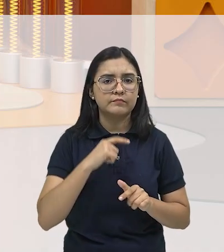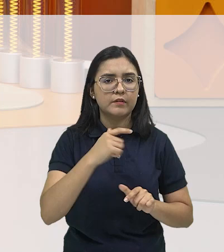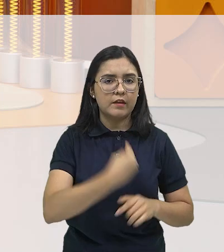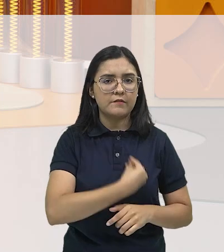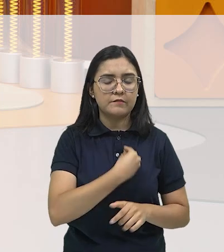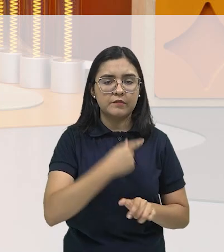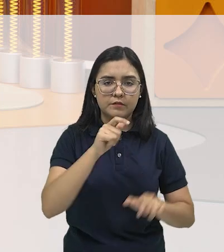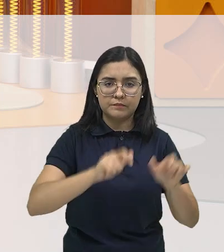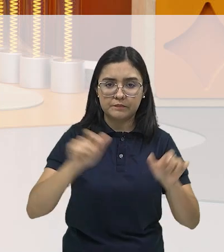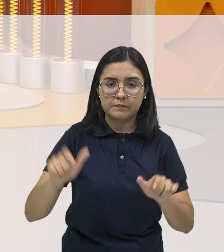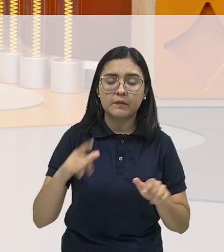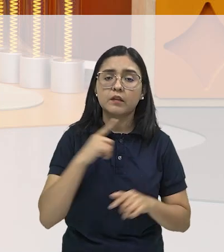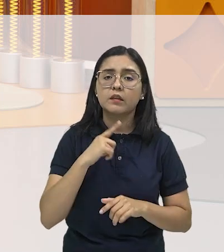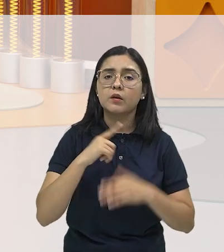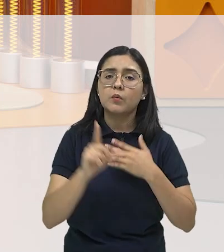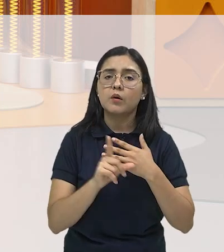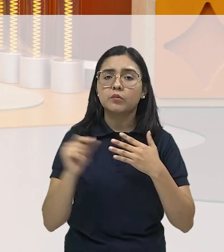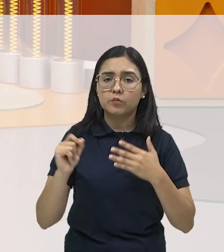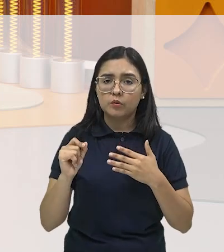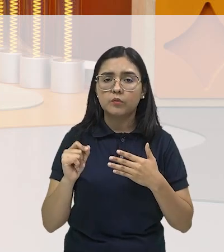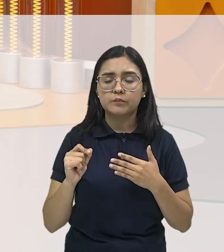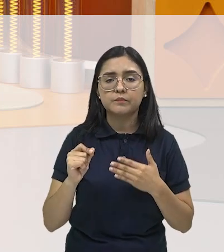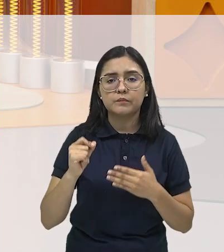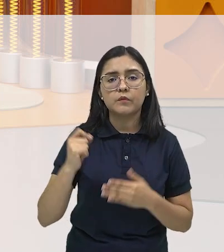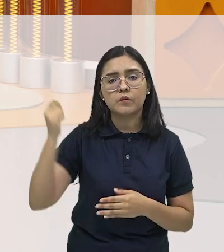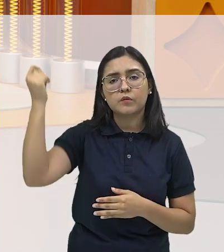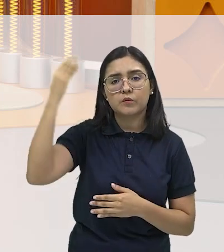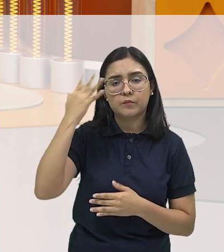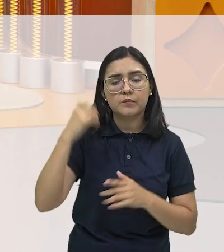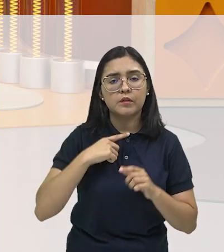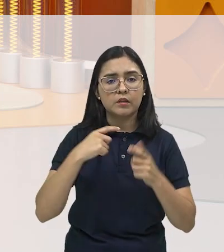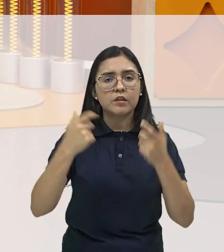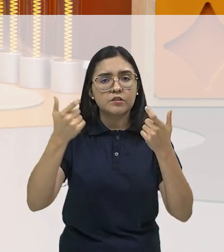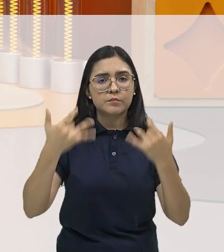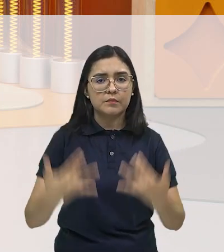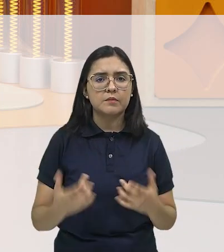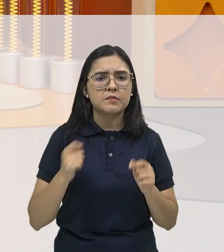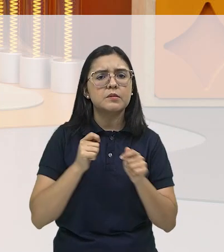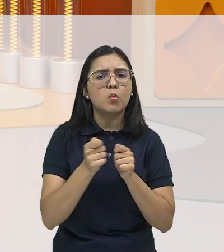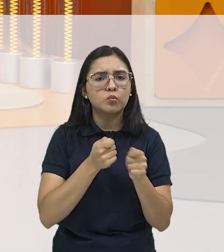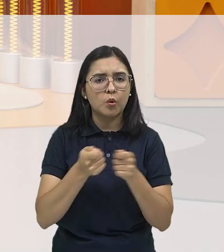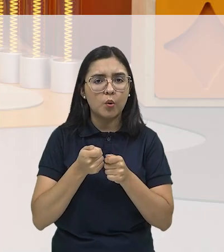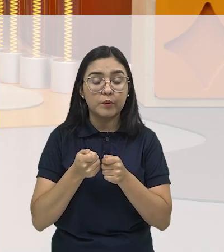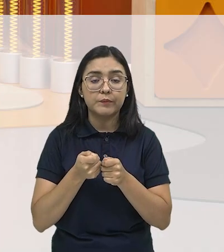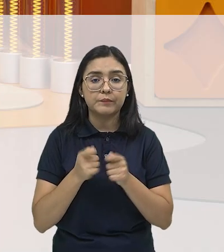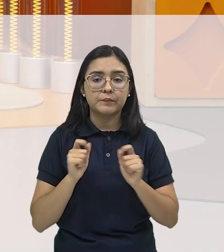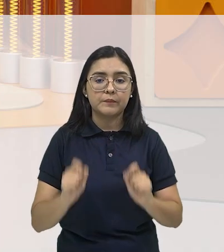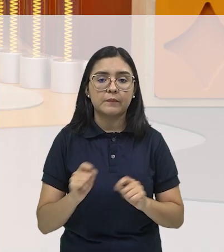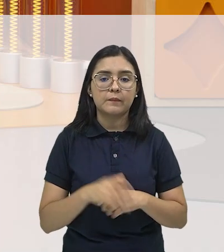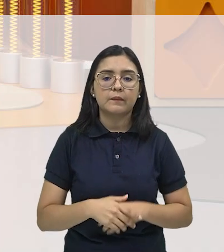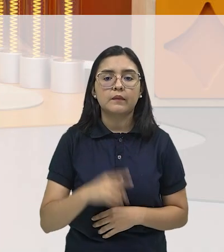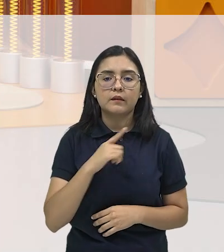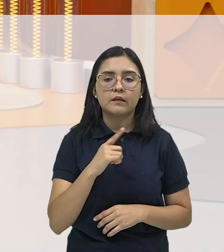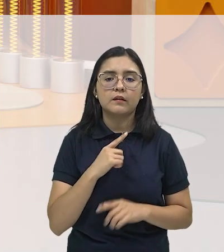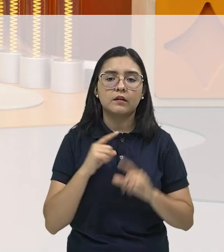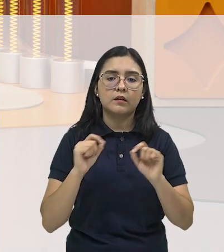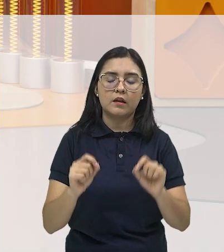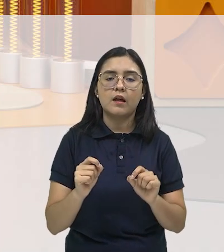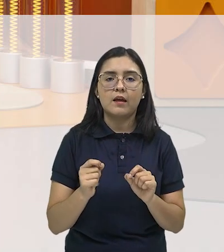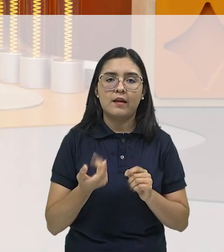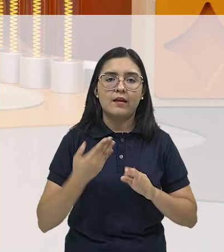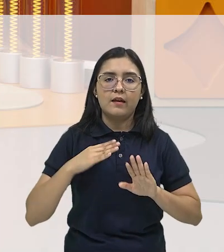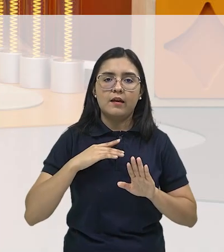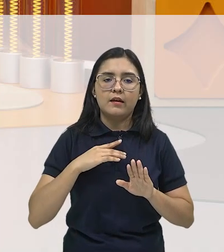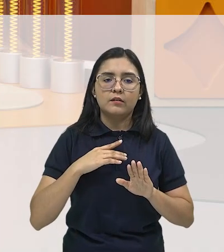autor, né, iluminista, inclusive, que a gente vai ver daqui a pouco, que trata sobre essa questão do controle, que ele vai falar de uma mão invisível que